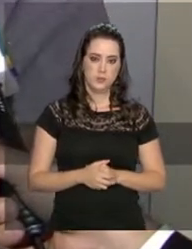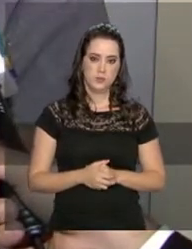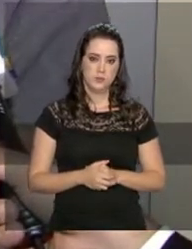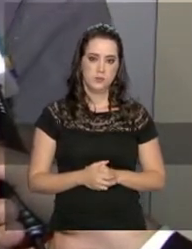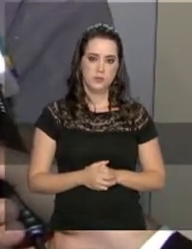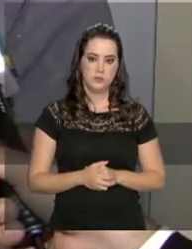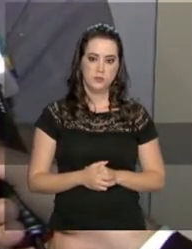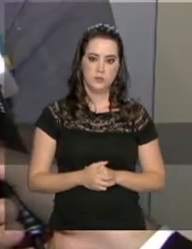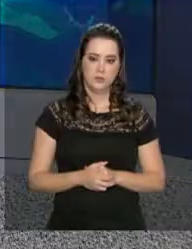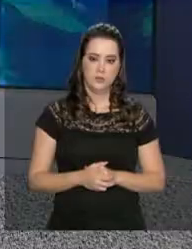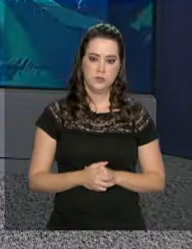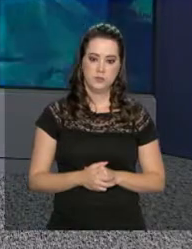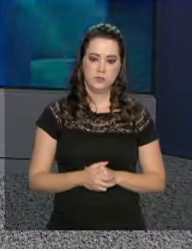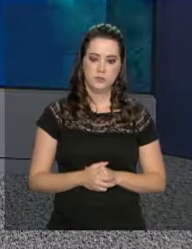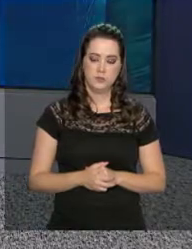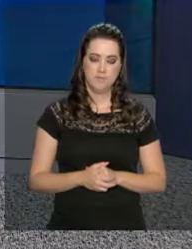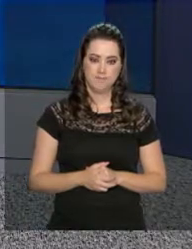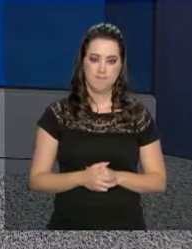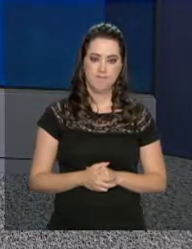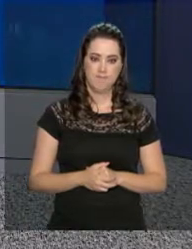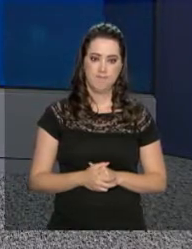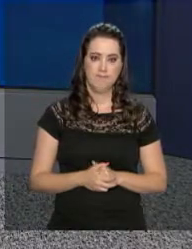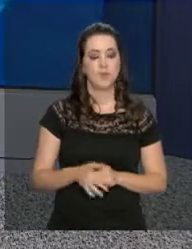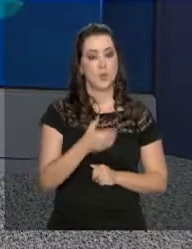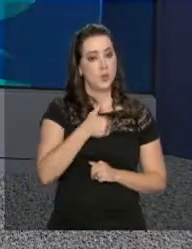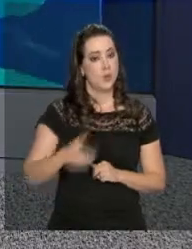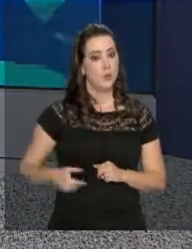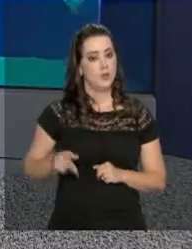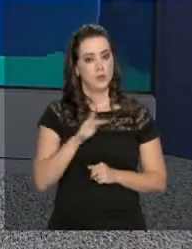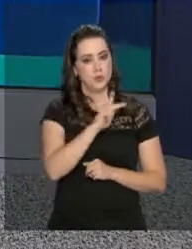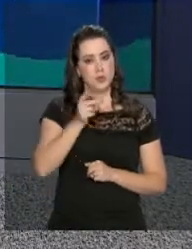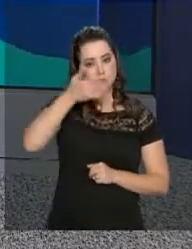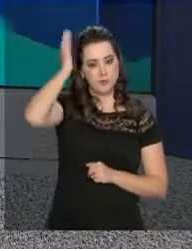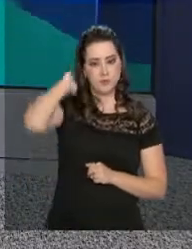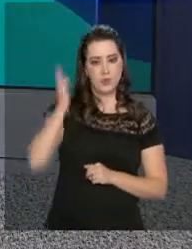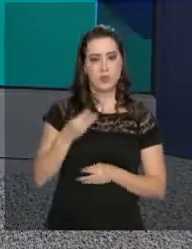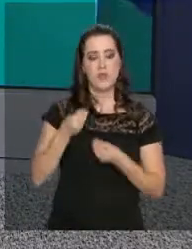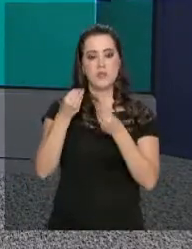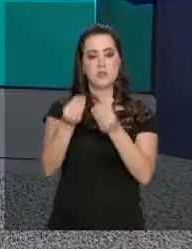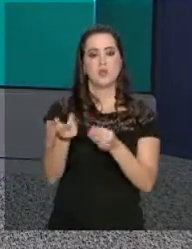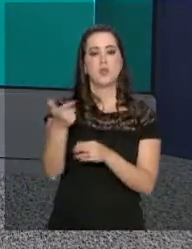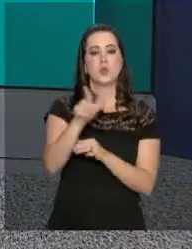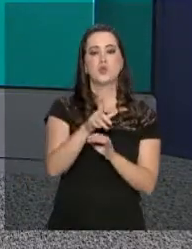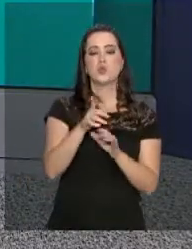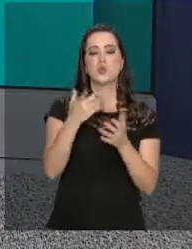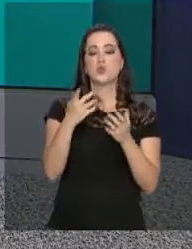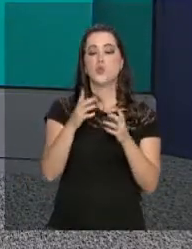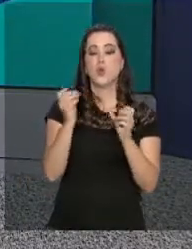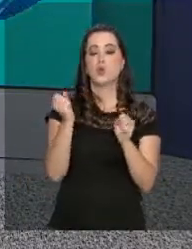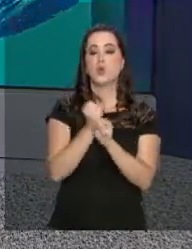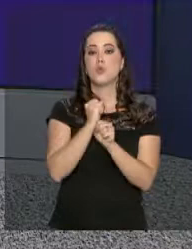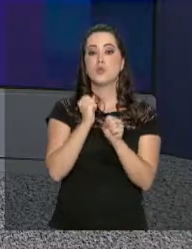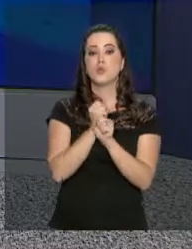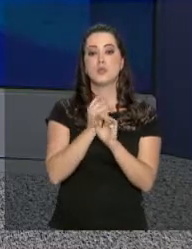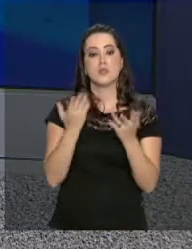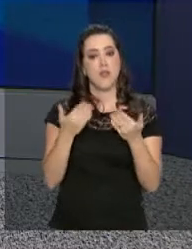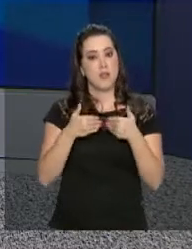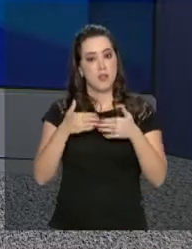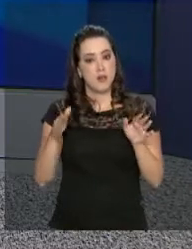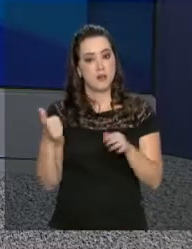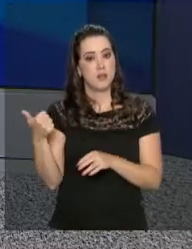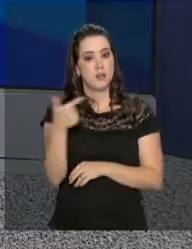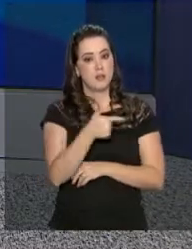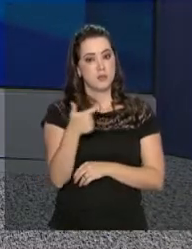grécia o governo do presidente michel temer fez a entrega de mais um empreendimento foi inaugurado a